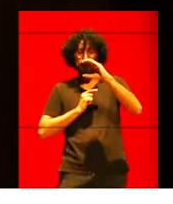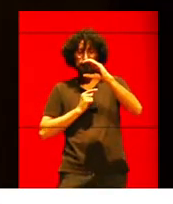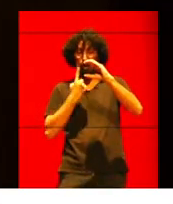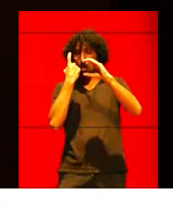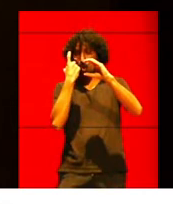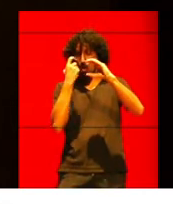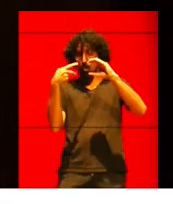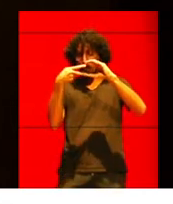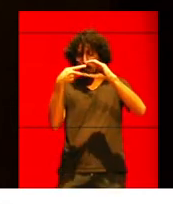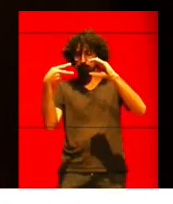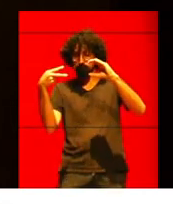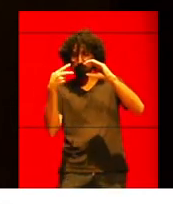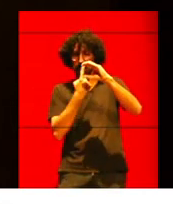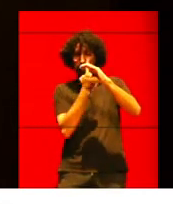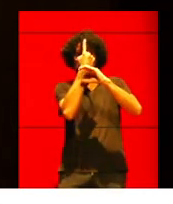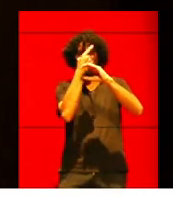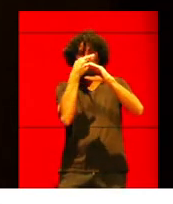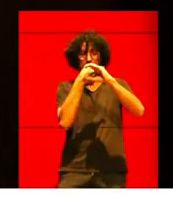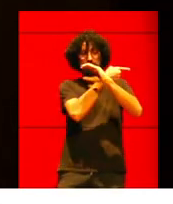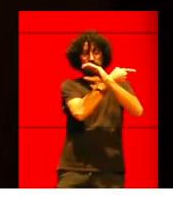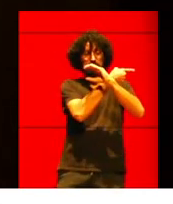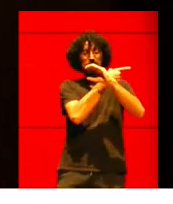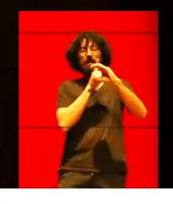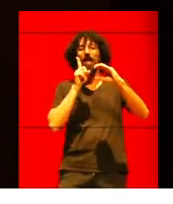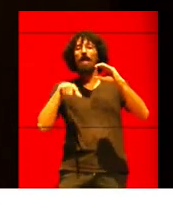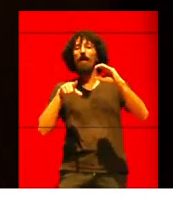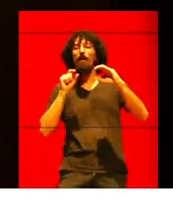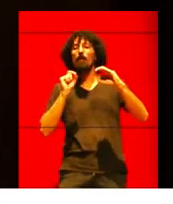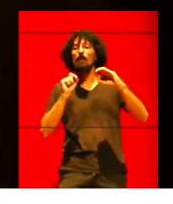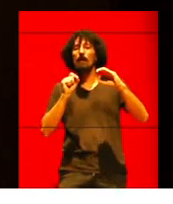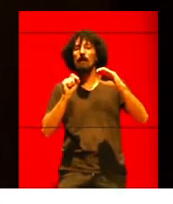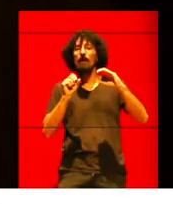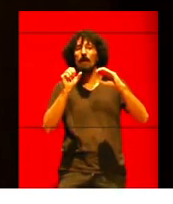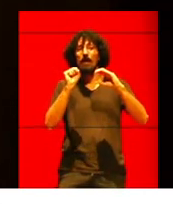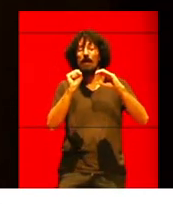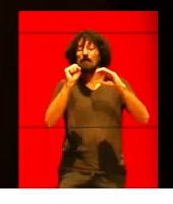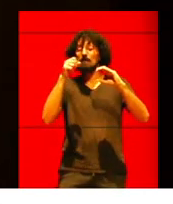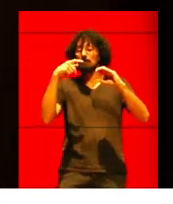dupla e duas simples, qual vai ser a hibridização dele?